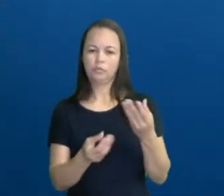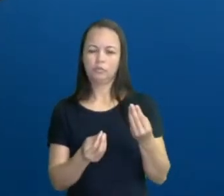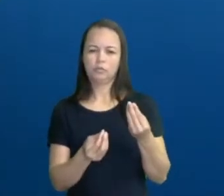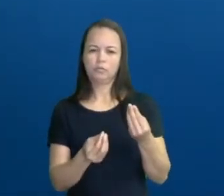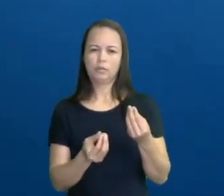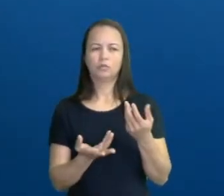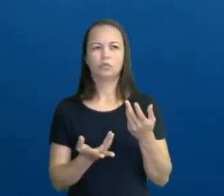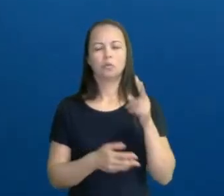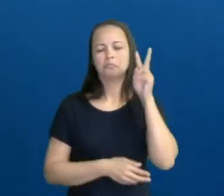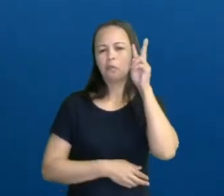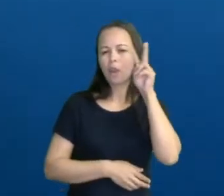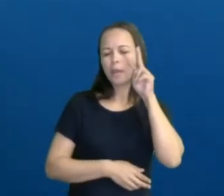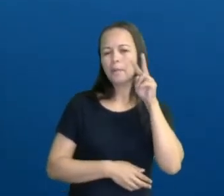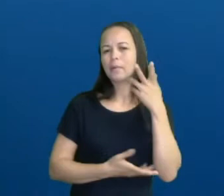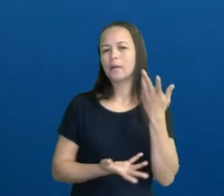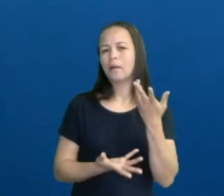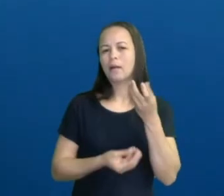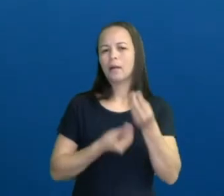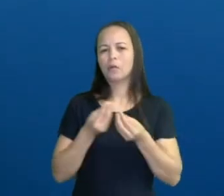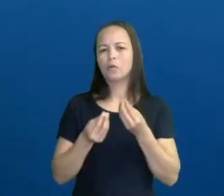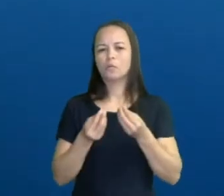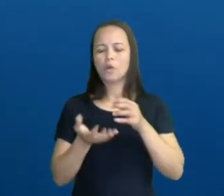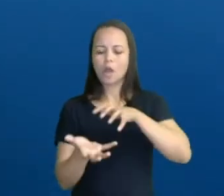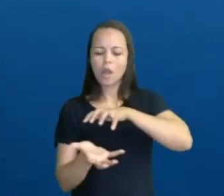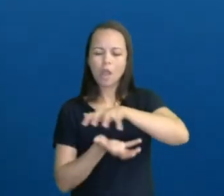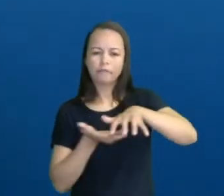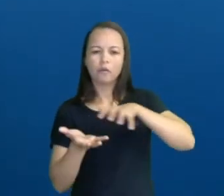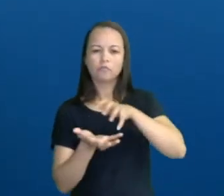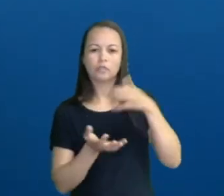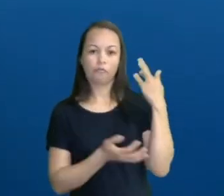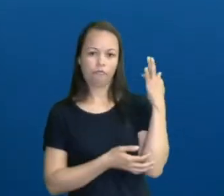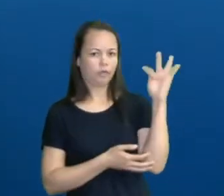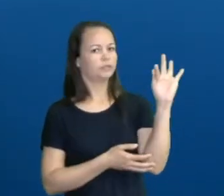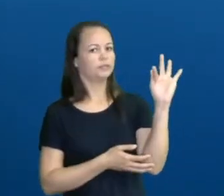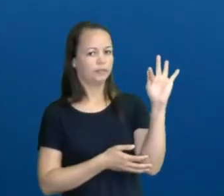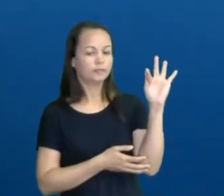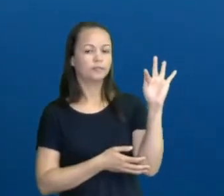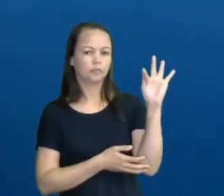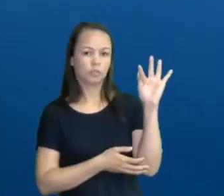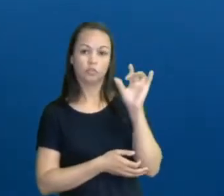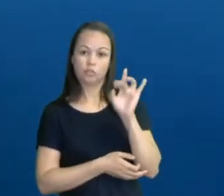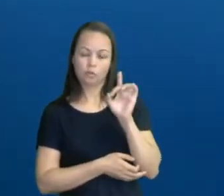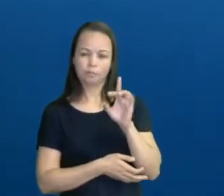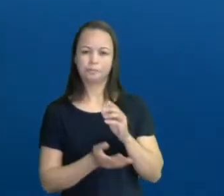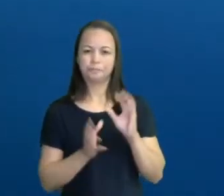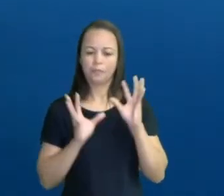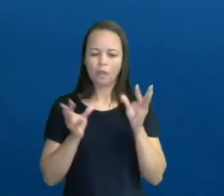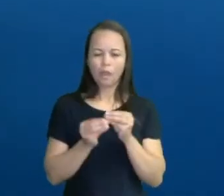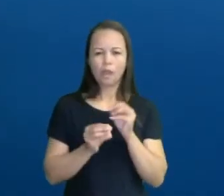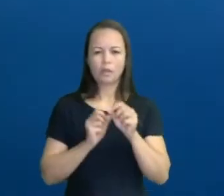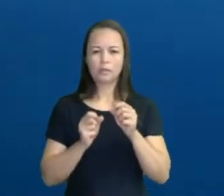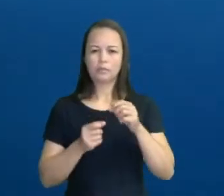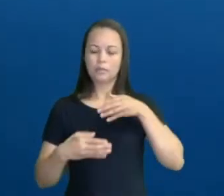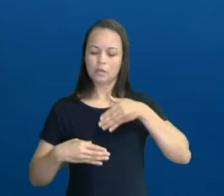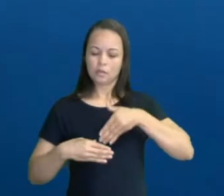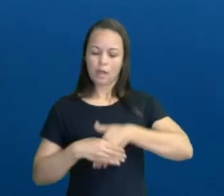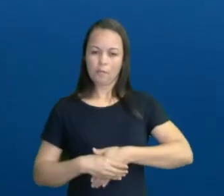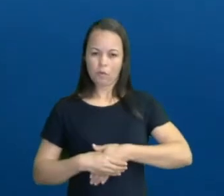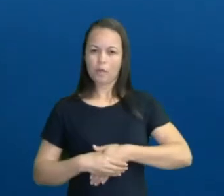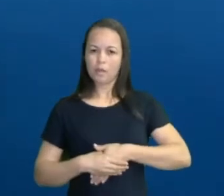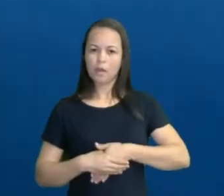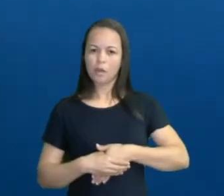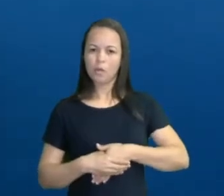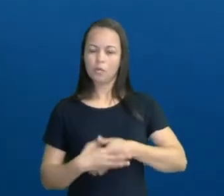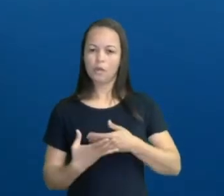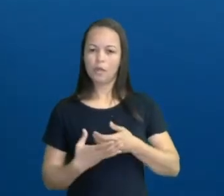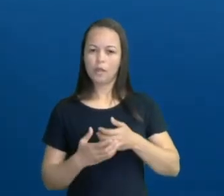quando a gente lembrar, pessoal, de Revolução Francesa. Então, só recapitulando, Napoleão é fruto